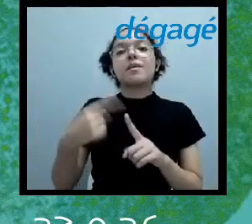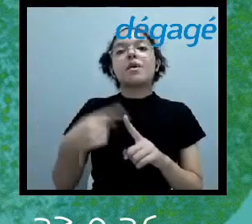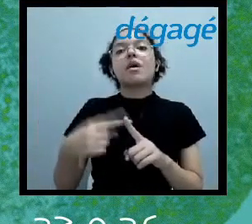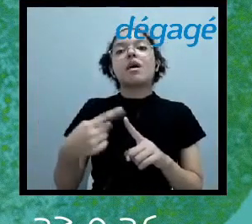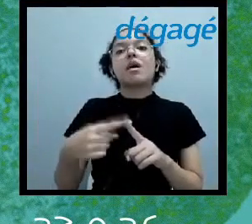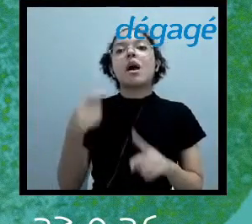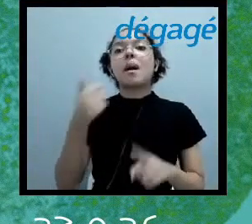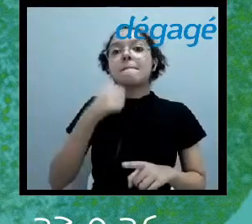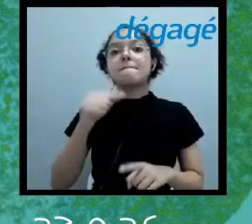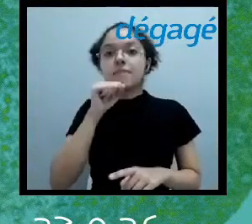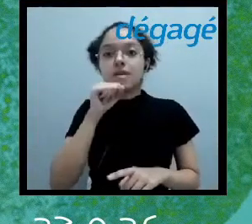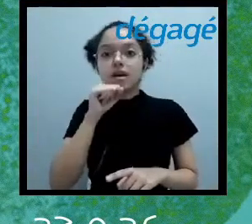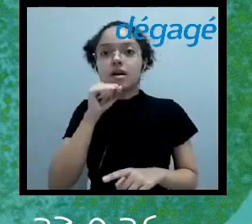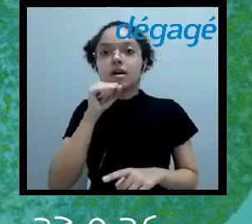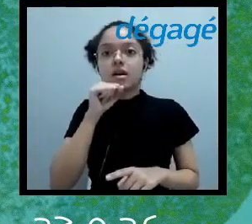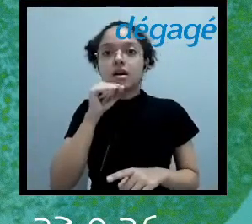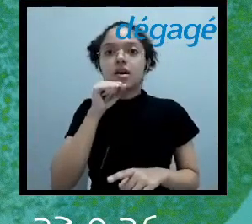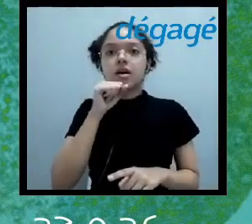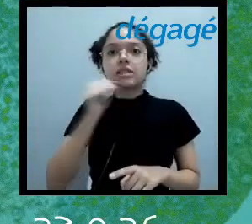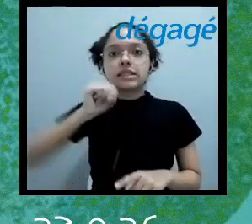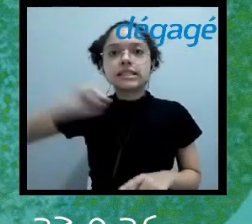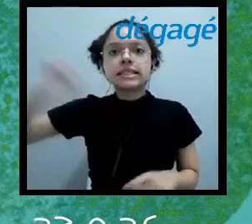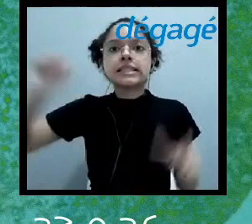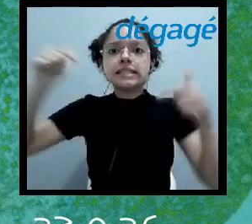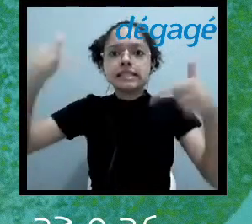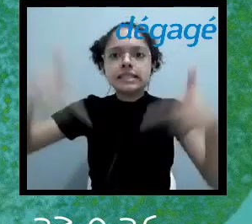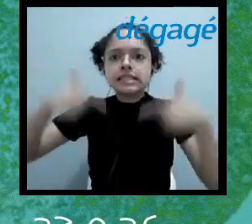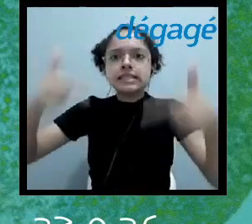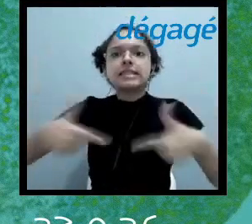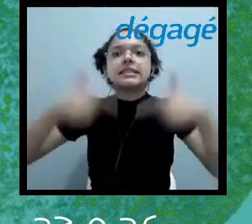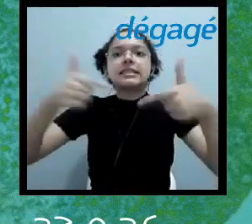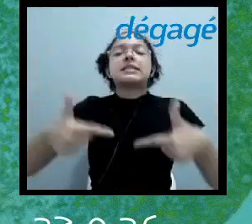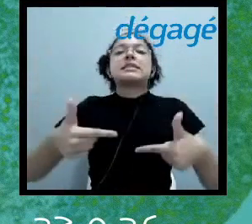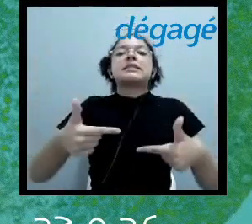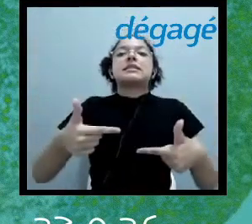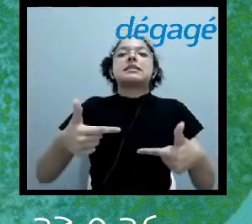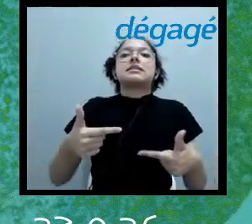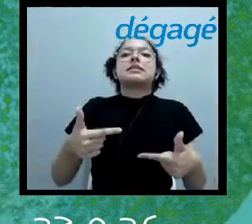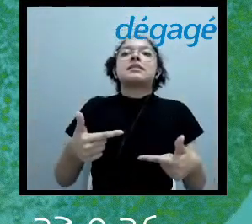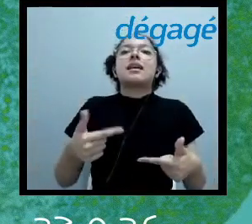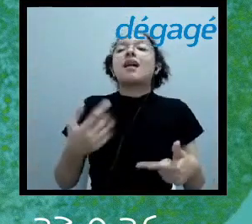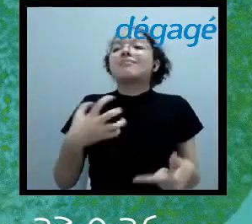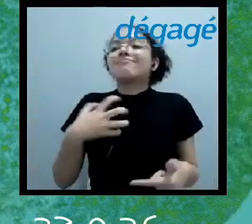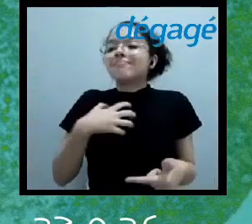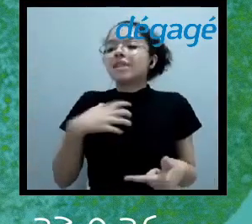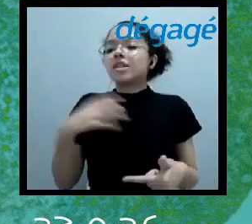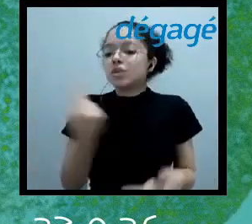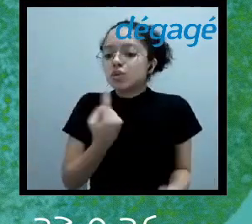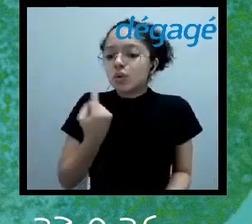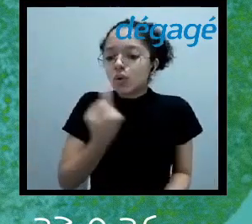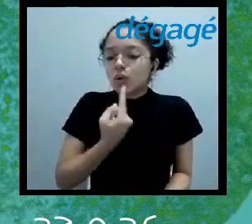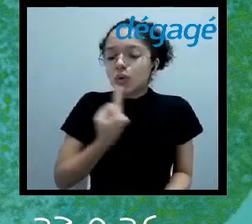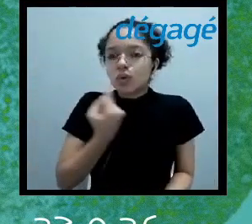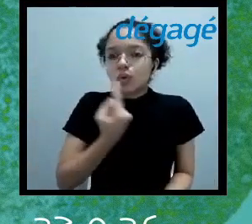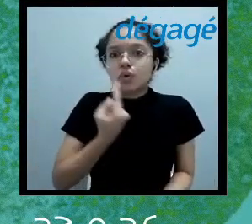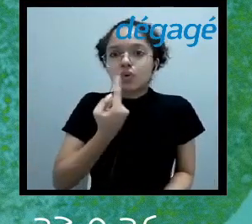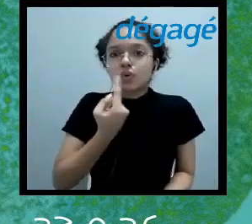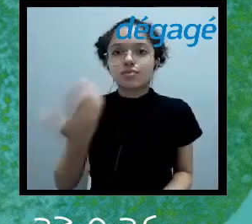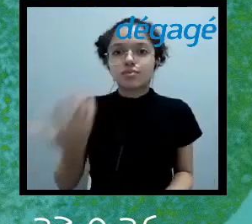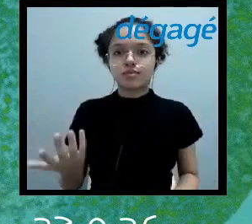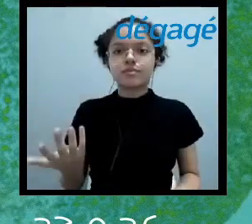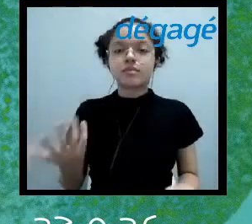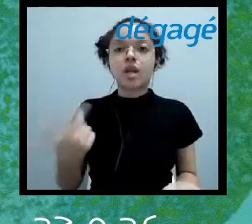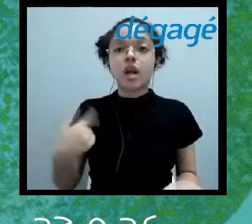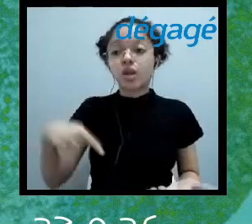mães guerreiras... Né? Elas estão ali realmente muito sozinhas e a gente percebe que